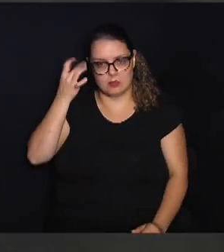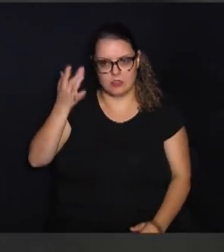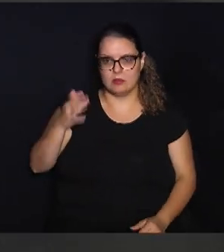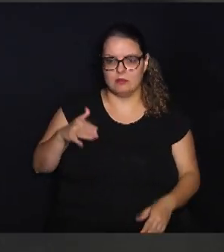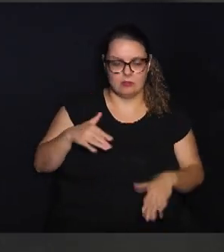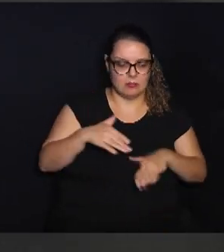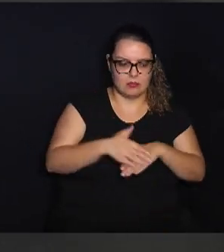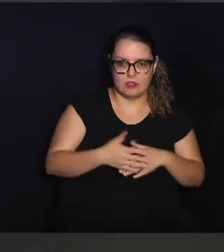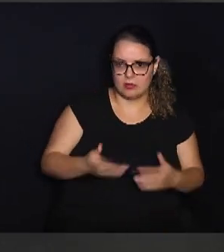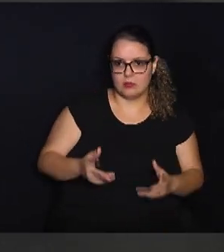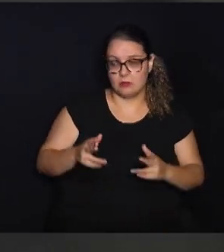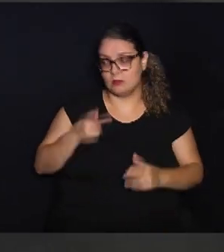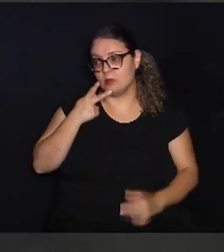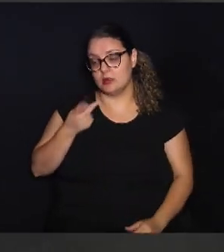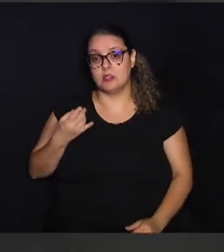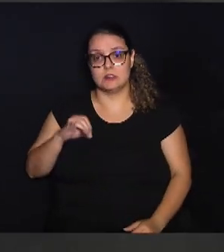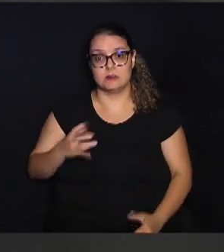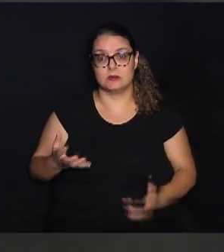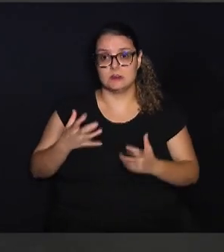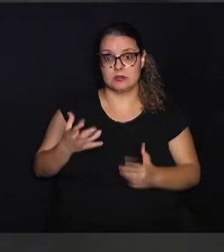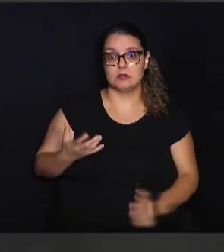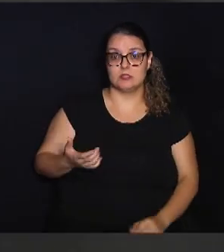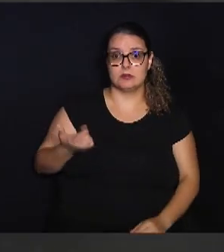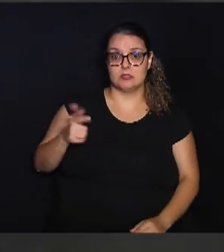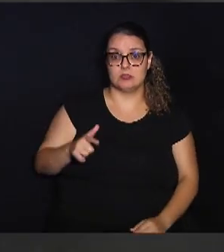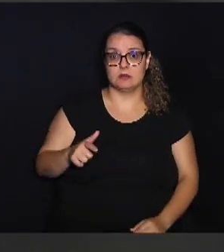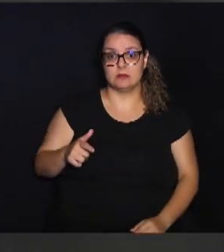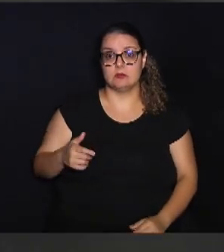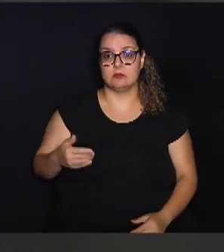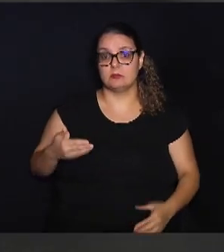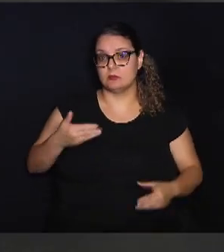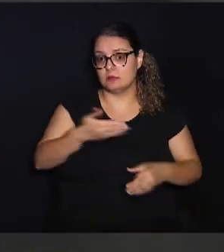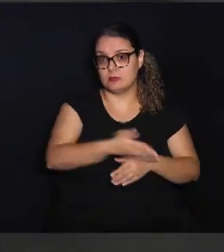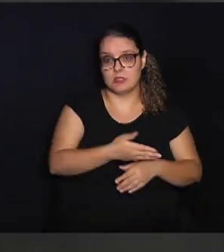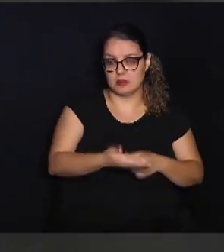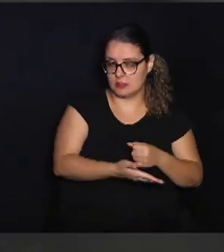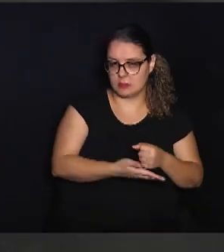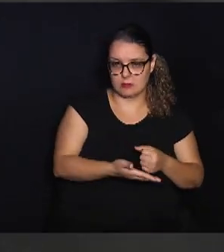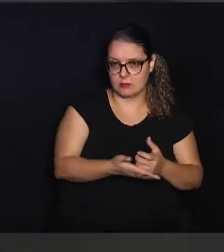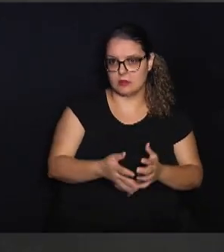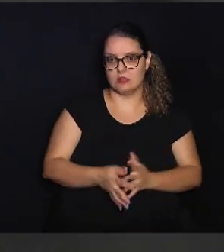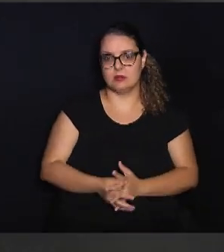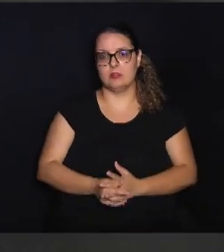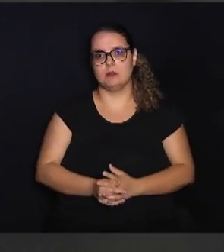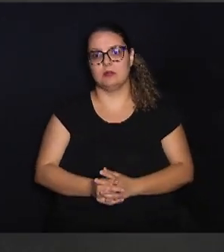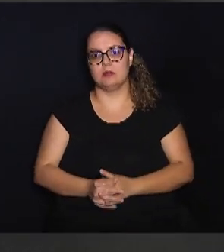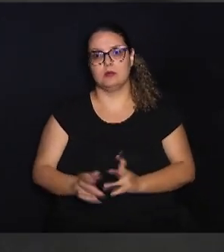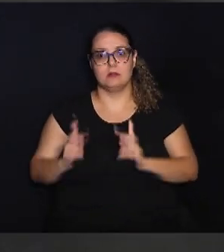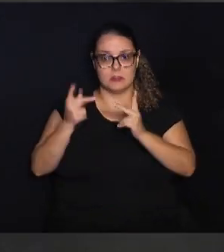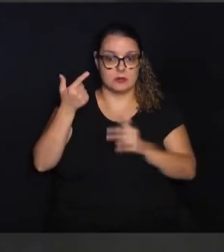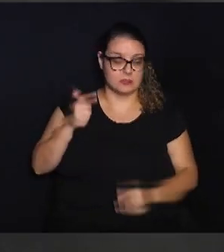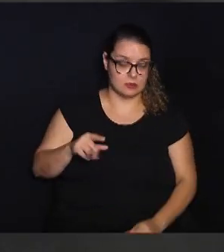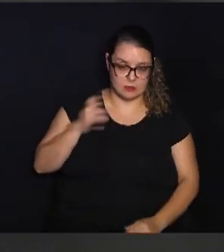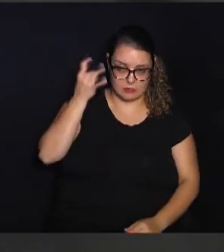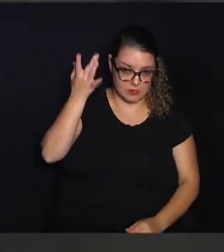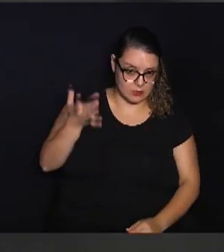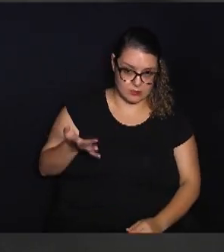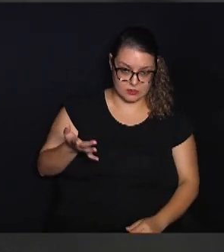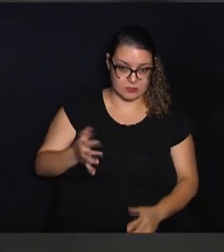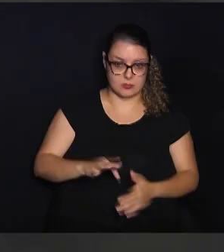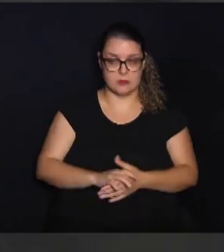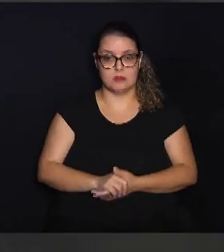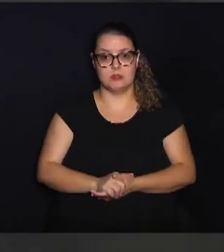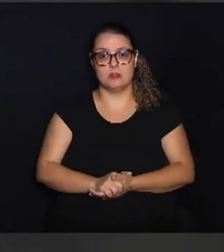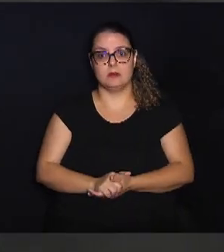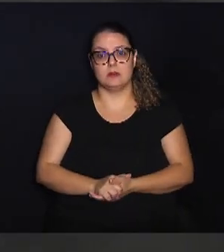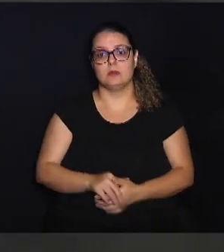se vender, como eu falei, se eu quisesse ficar aqui era só ter entrado para a base, não estaria reeleito fácil. Então você